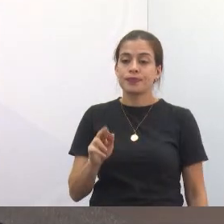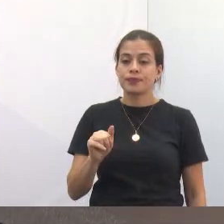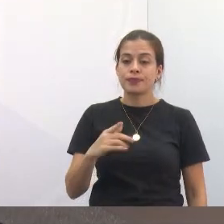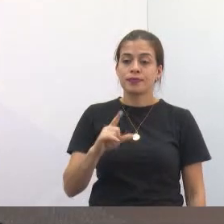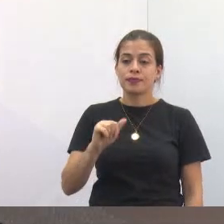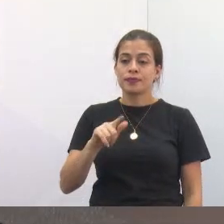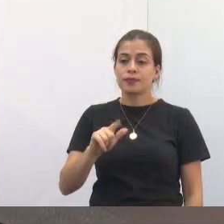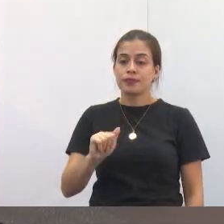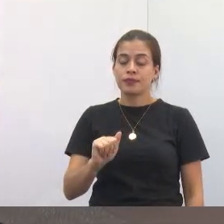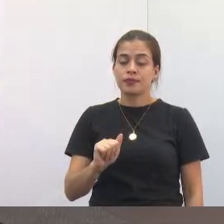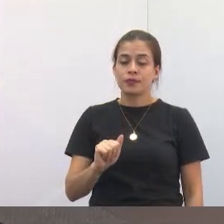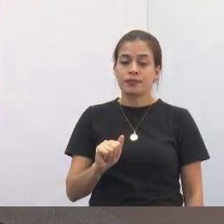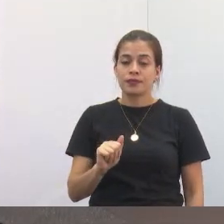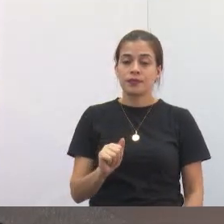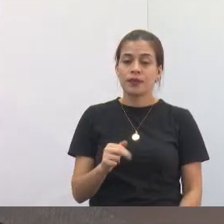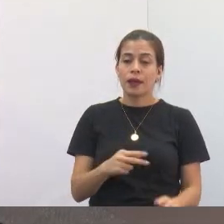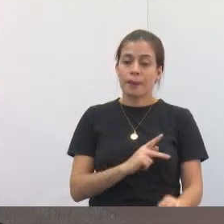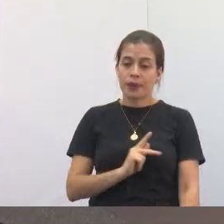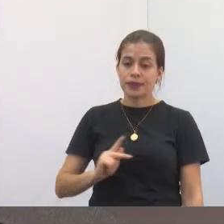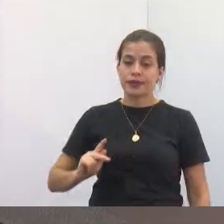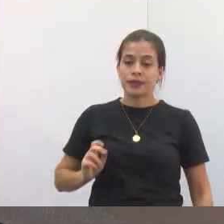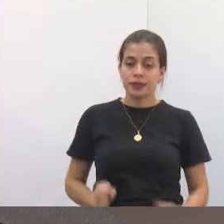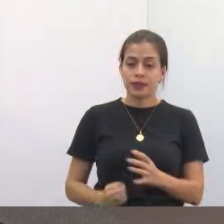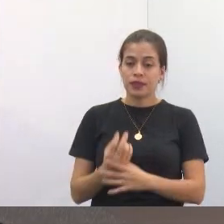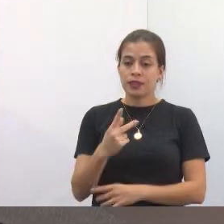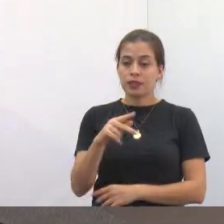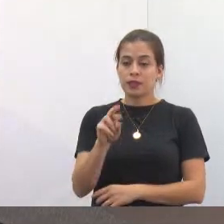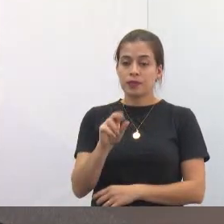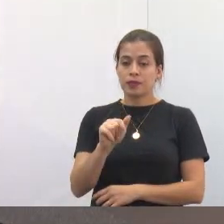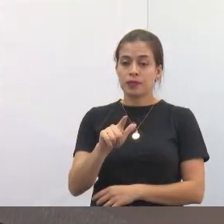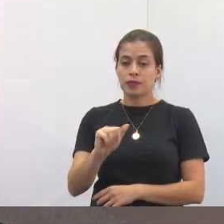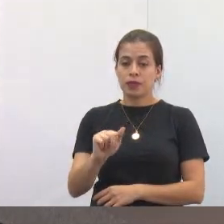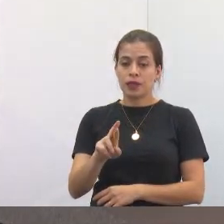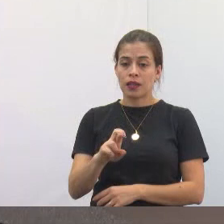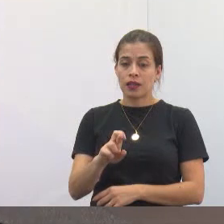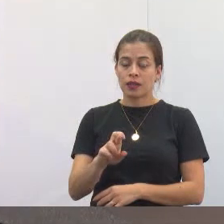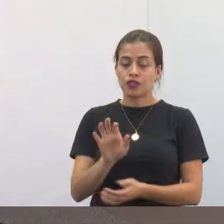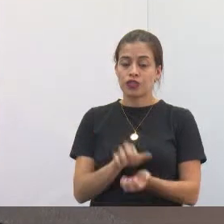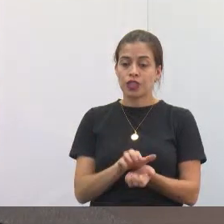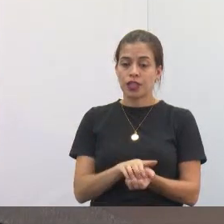Aparecida de Campos Freitas Matos, presidente da Fundação Prolar de Jacareí.